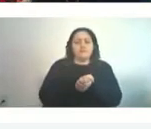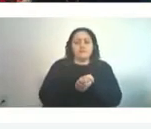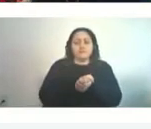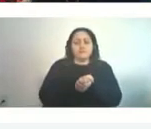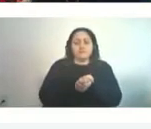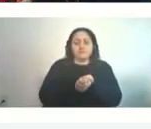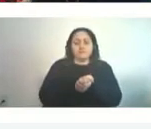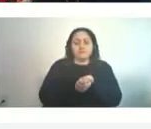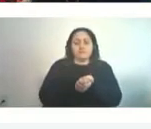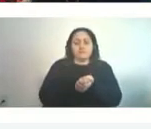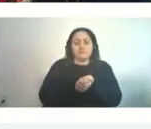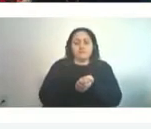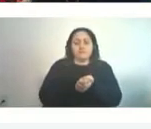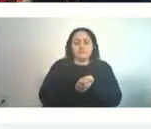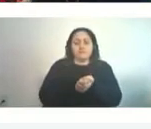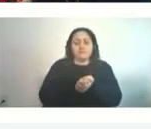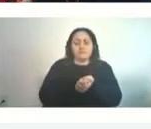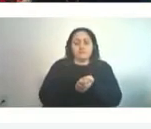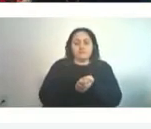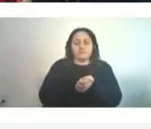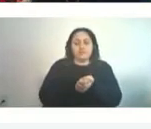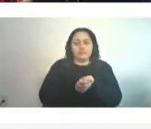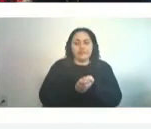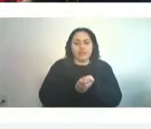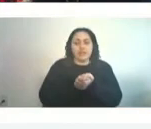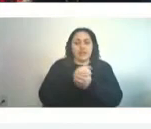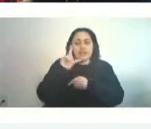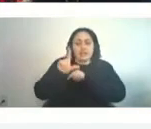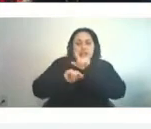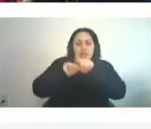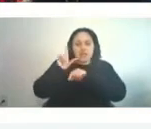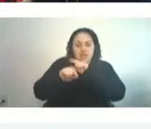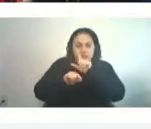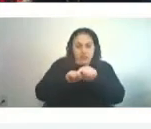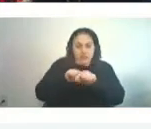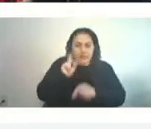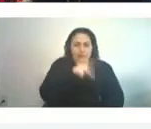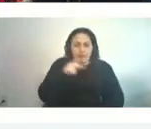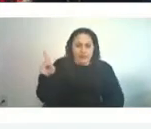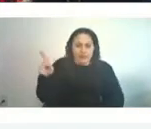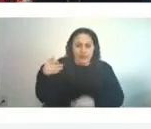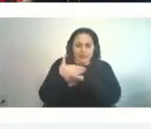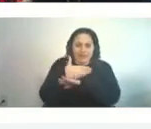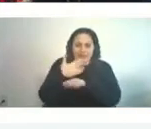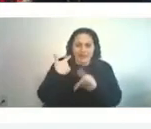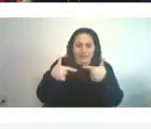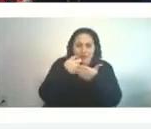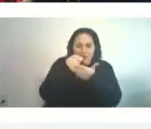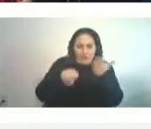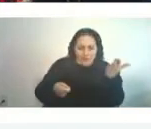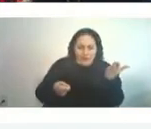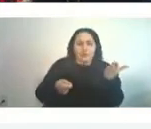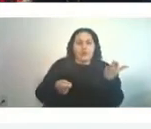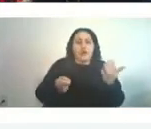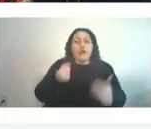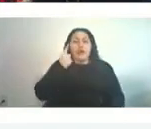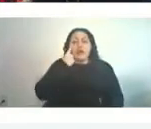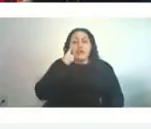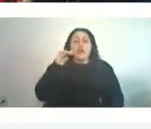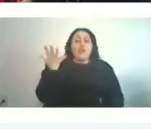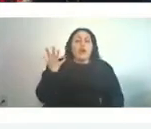os recrutamentos dos professores são feitos muito a partir das especialidades, né? onde o professor é o mestre, é o